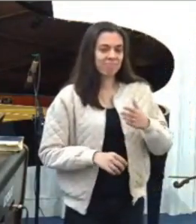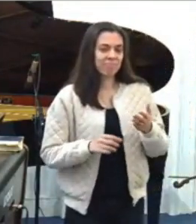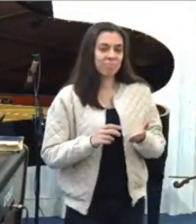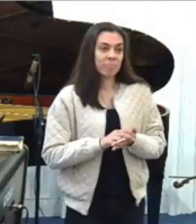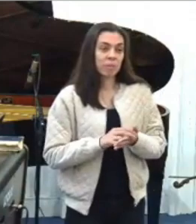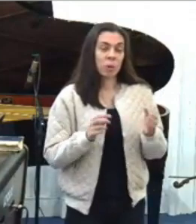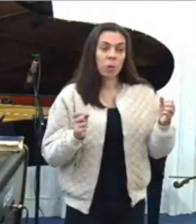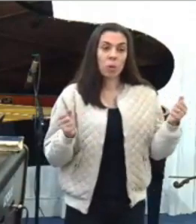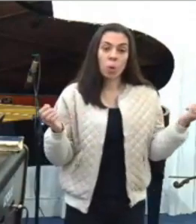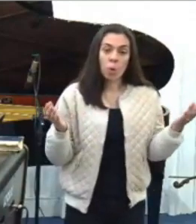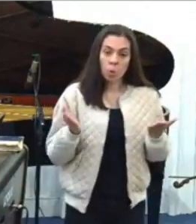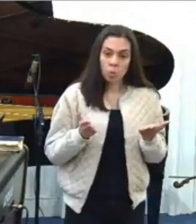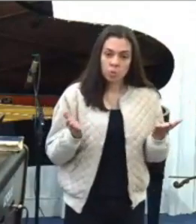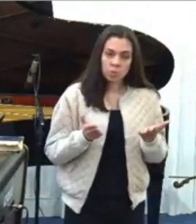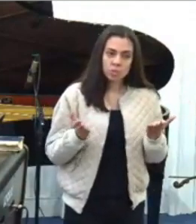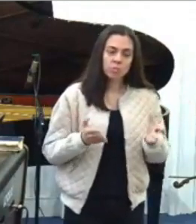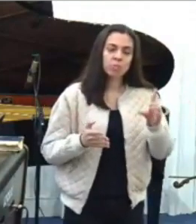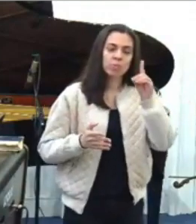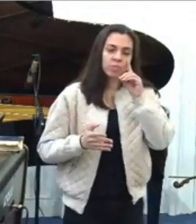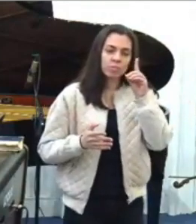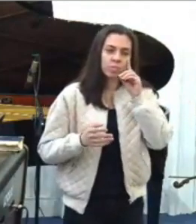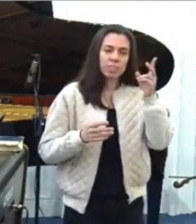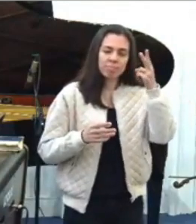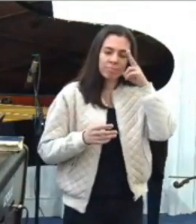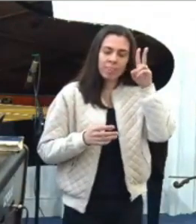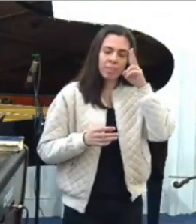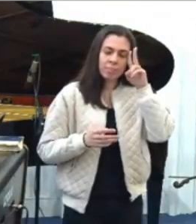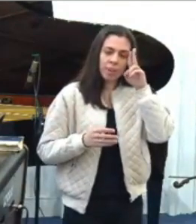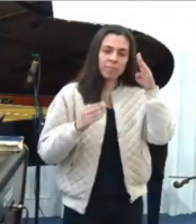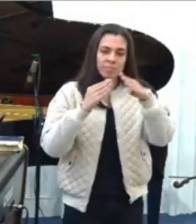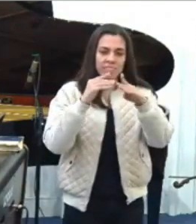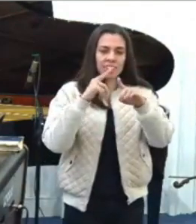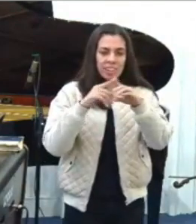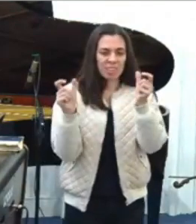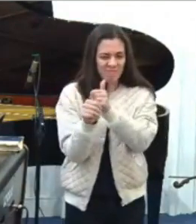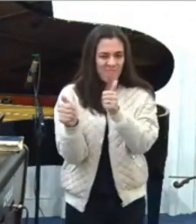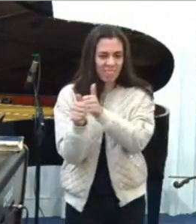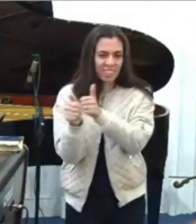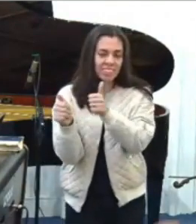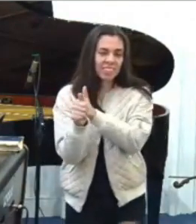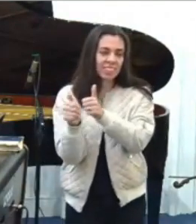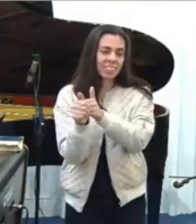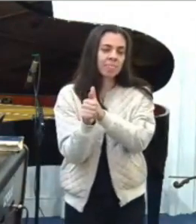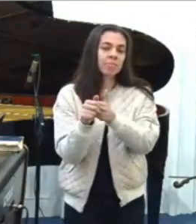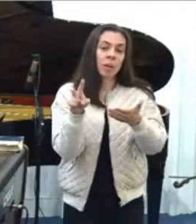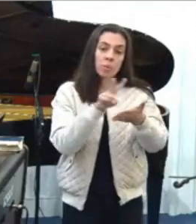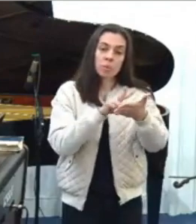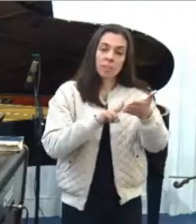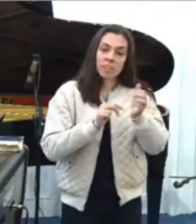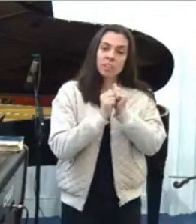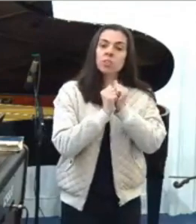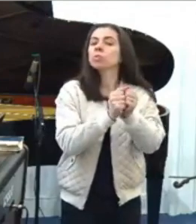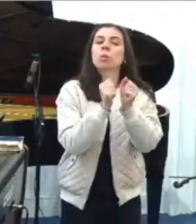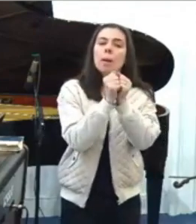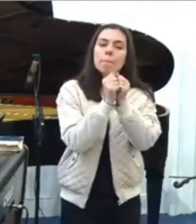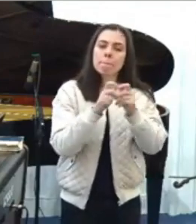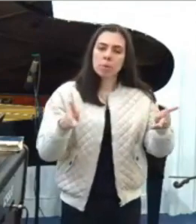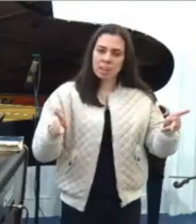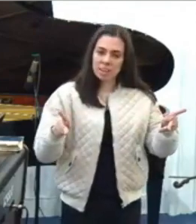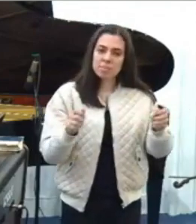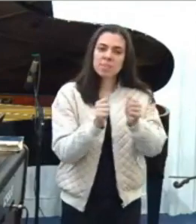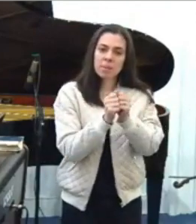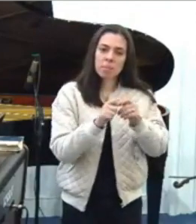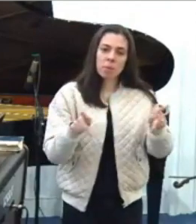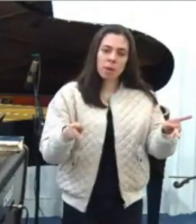Apocalipse capítulo 12, a partir do versículo 13. Então peço que você abra a sua Bíblia, Apocalipse capítulo 12,